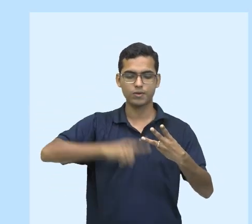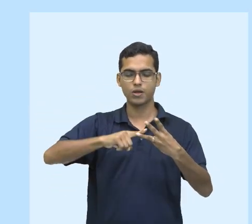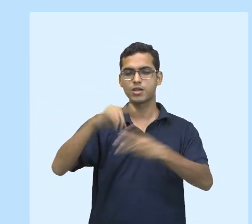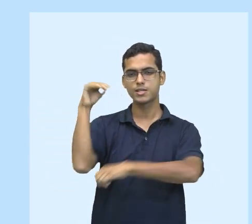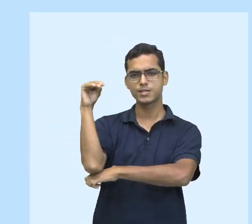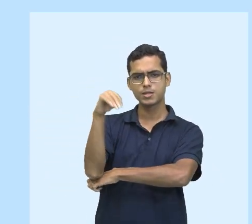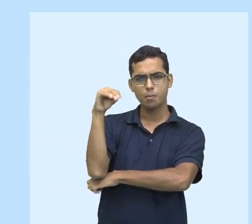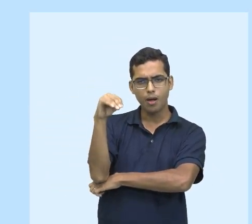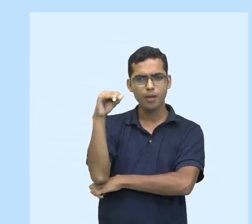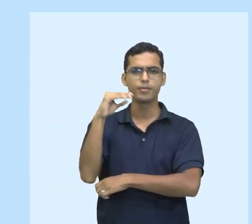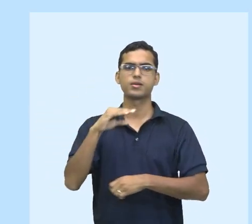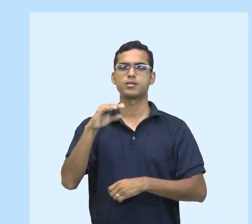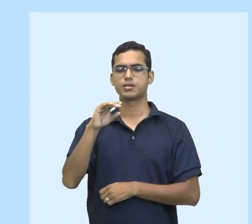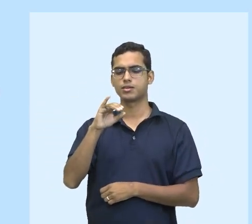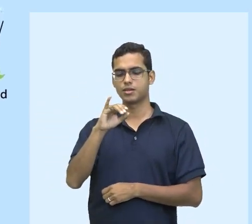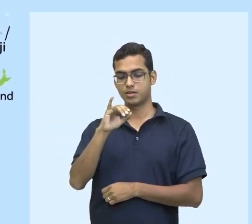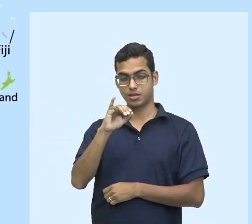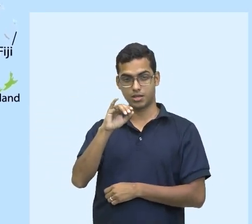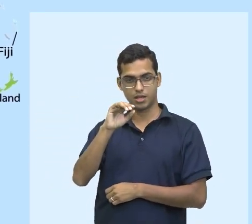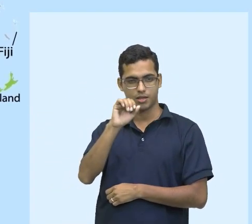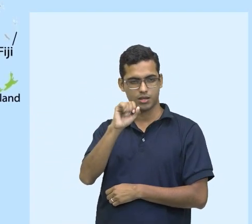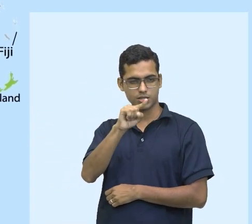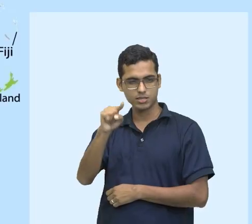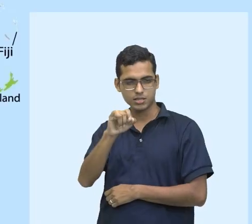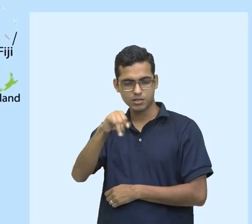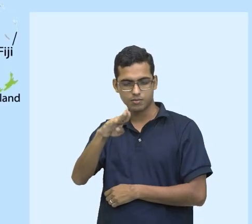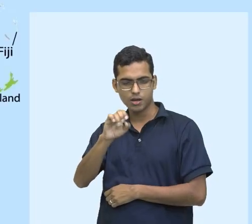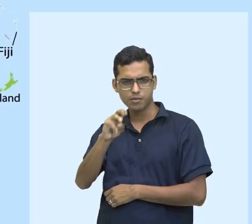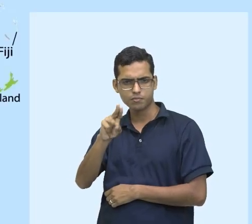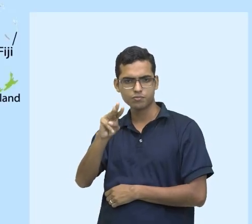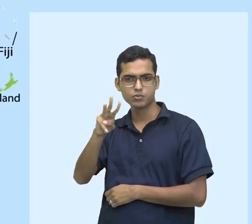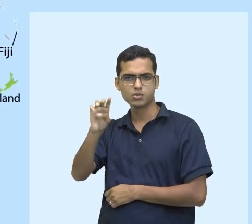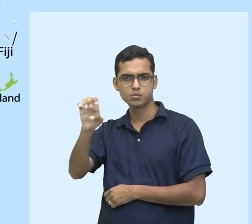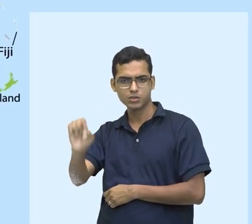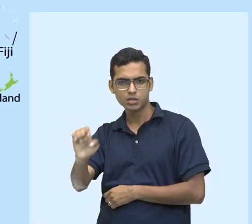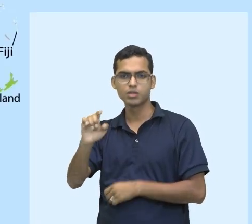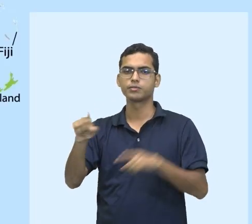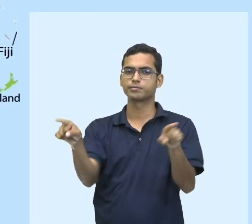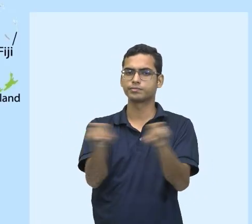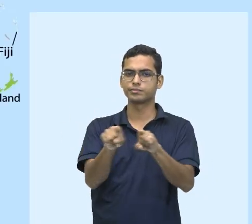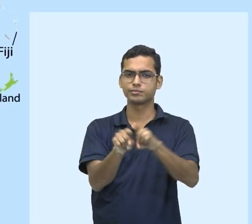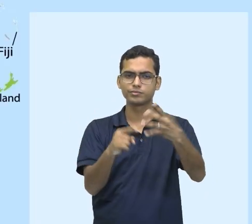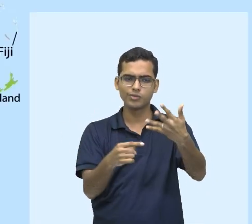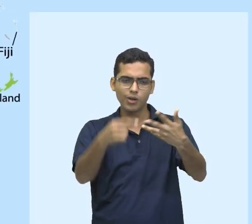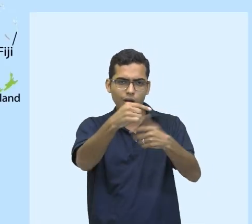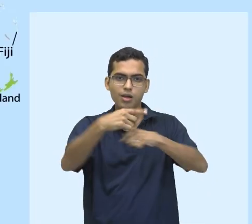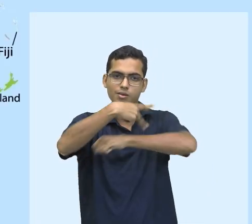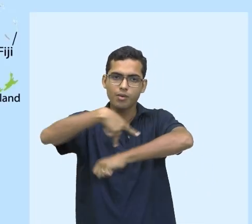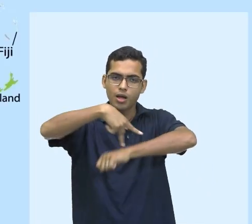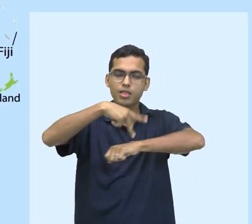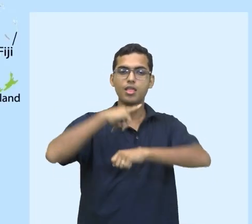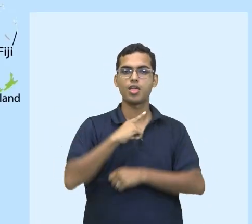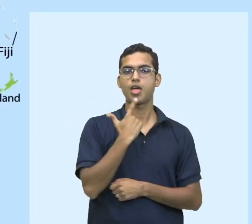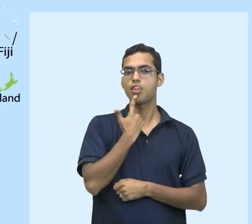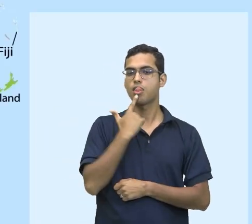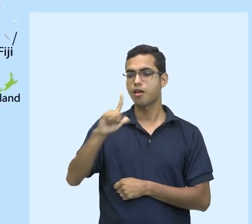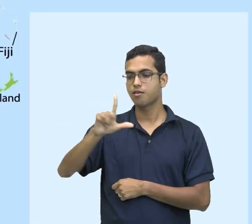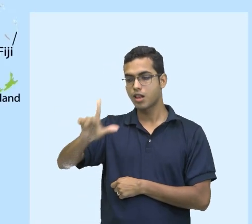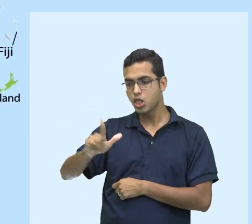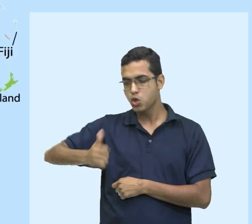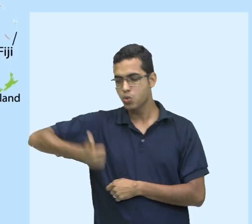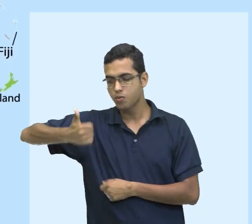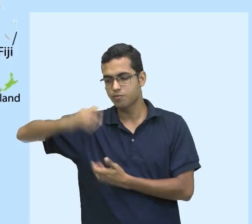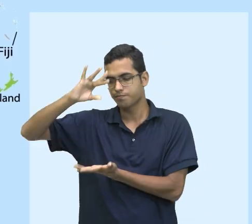Então, esses países têm a língua inglesa como língua materna e língua oficial. Tudo